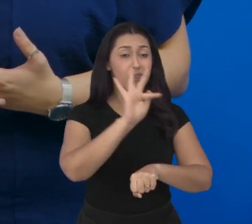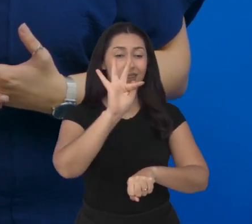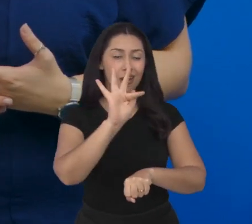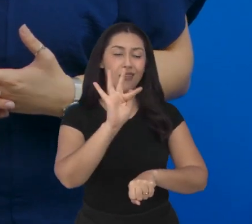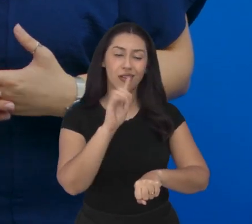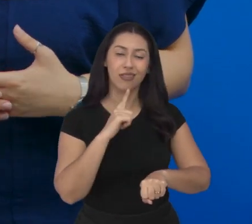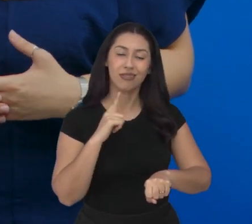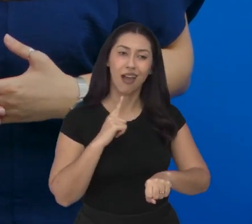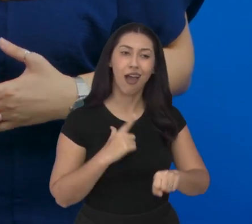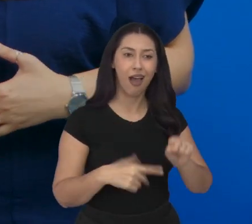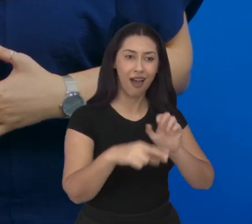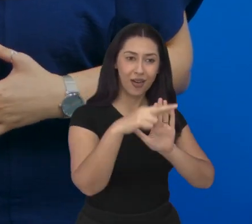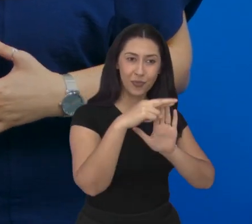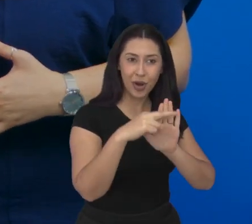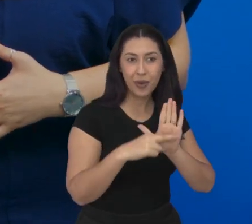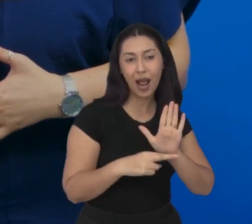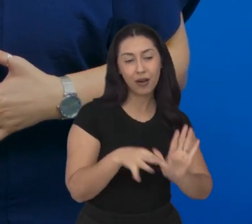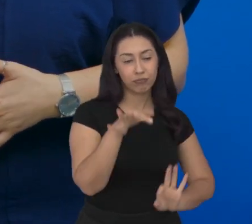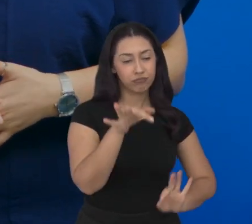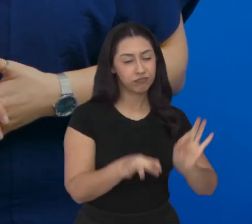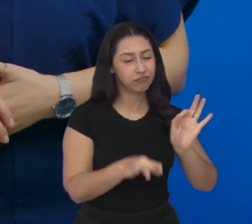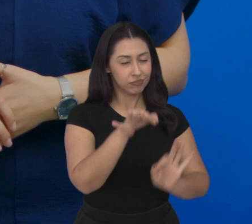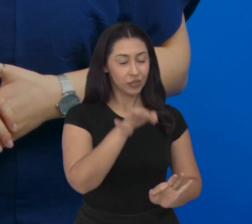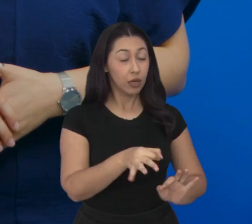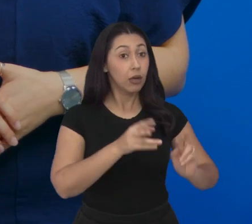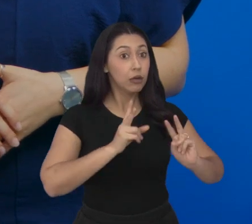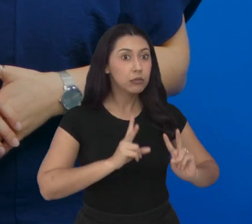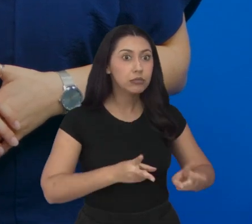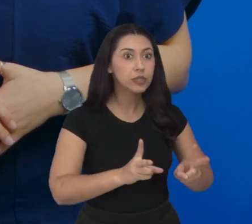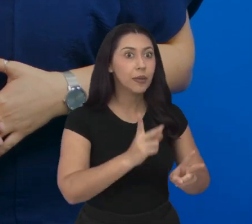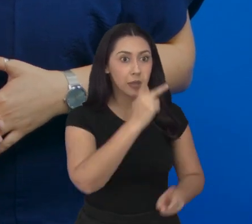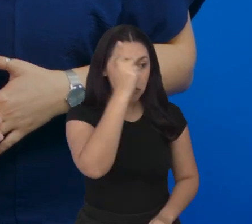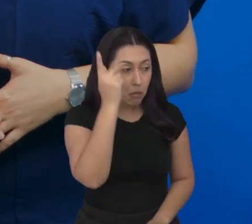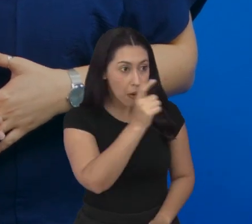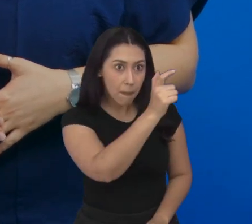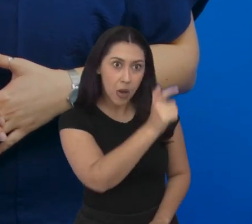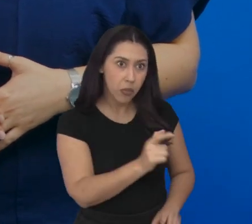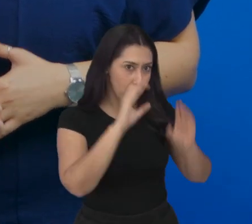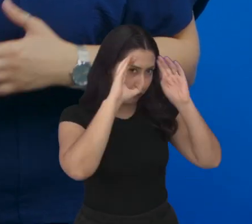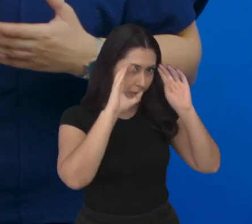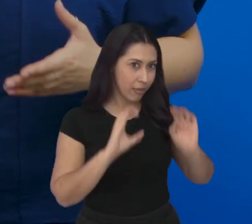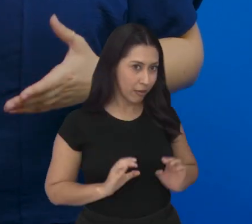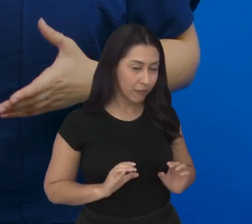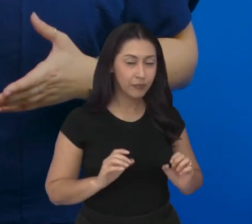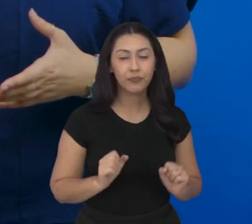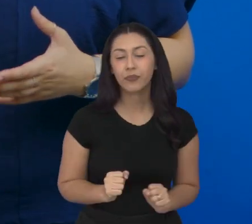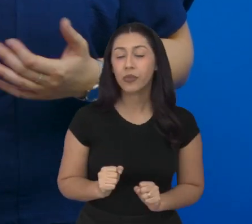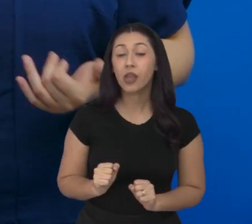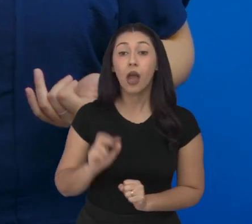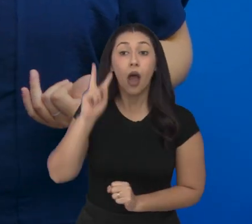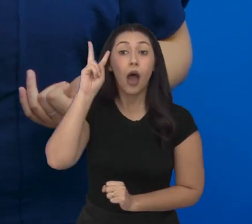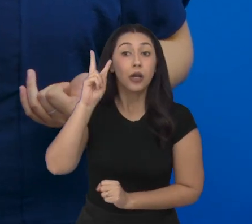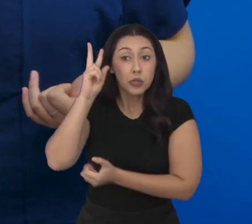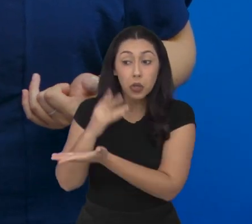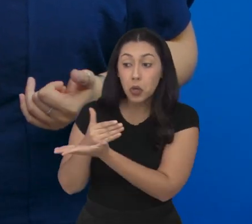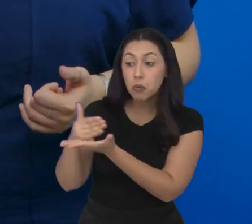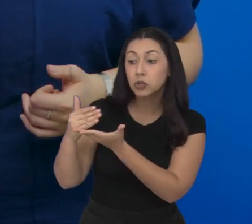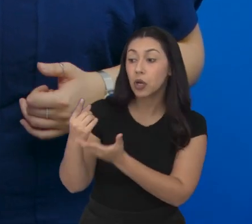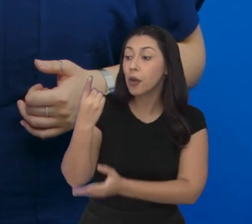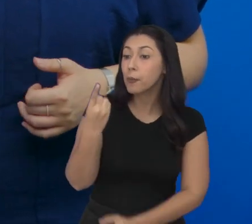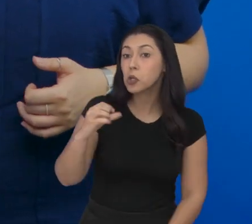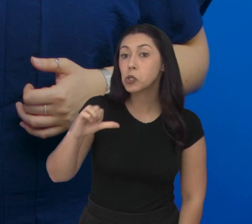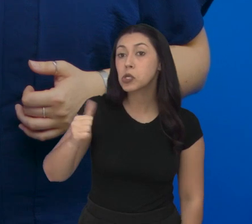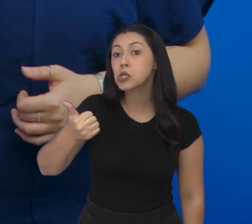e define os parâmetros das relações jurídicas, sempre de pessoas físicas. A história do nosso Código Civil teve início